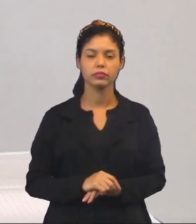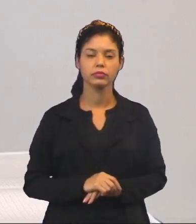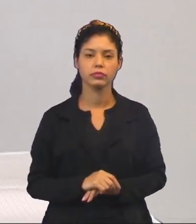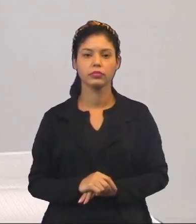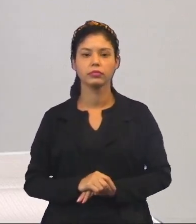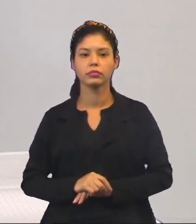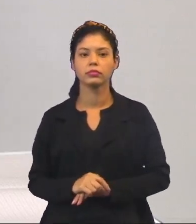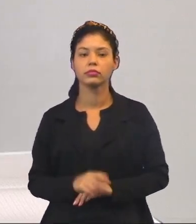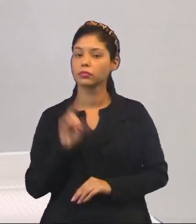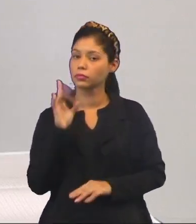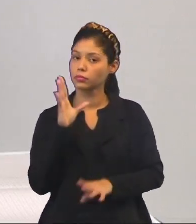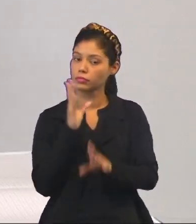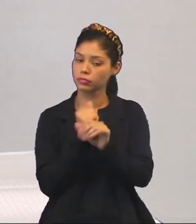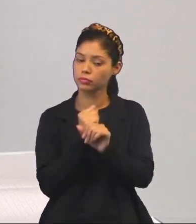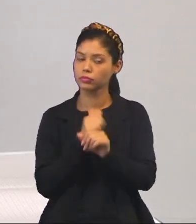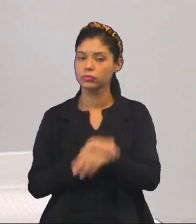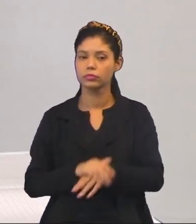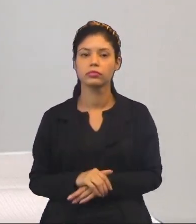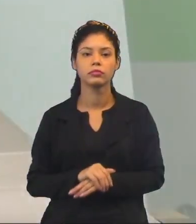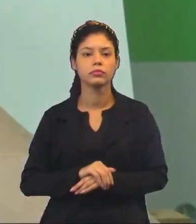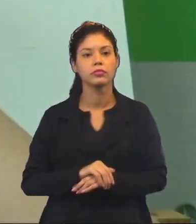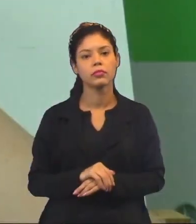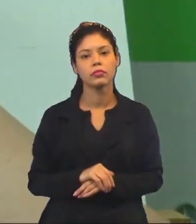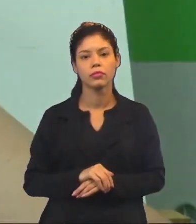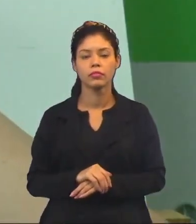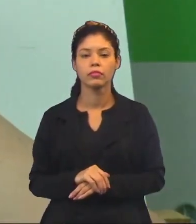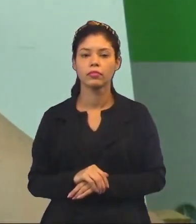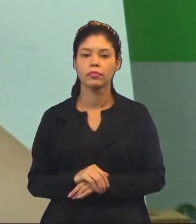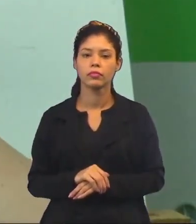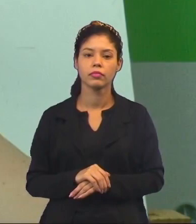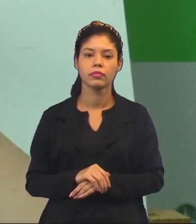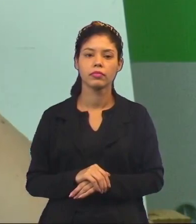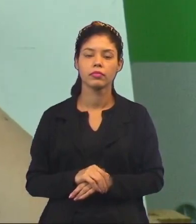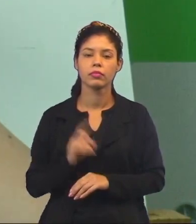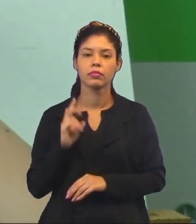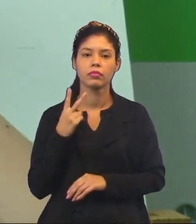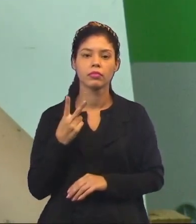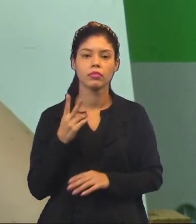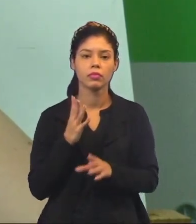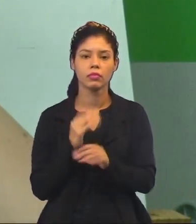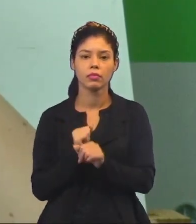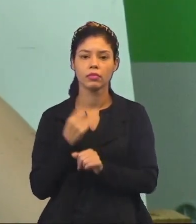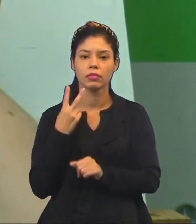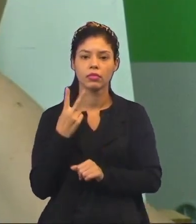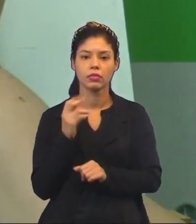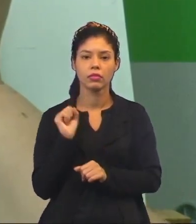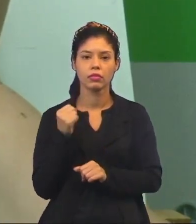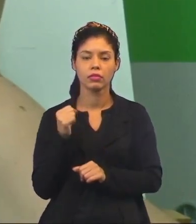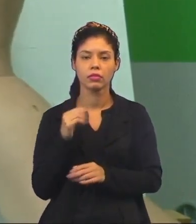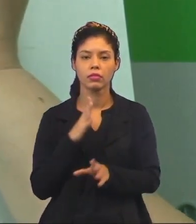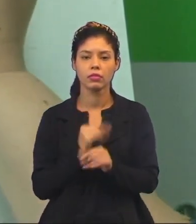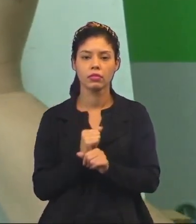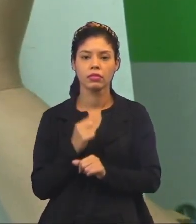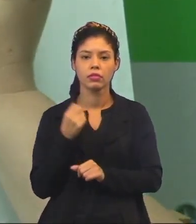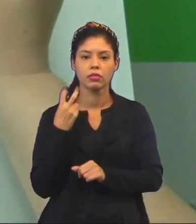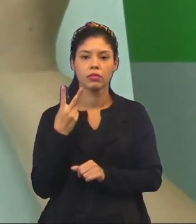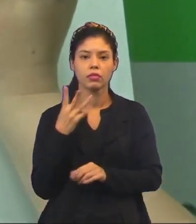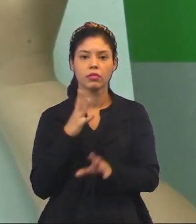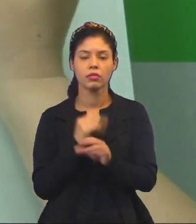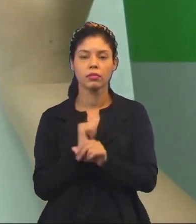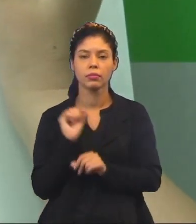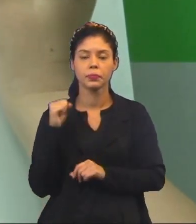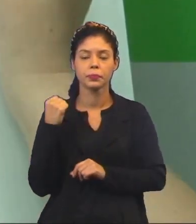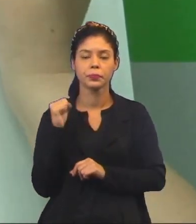metros. Então, eu vou apenas somar. O perímetro, então, eu vou apenas somar. 2 mais 8, mais